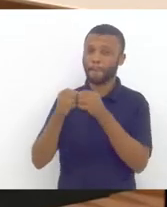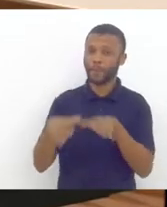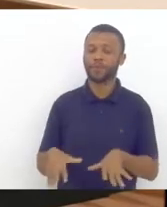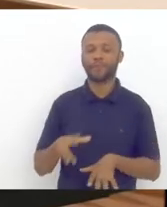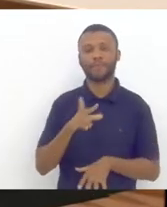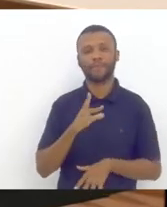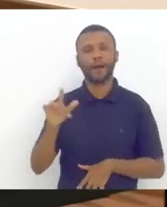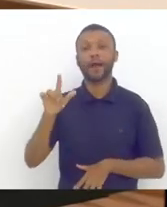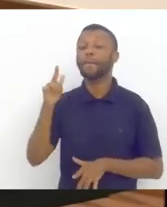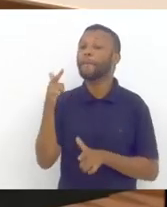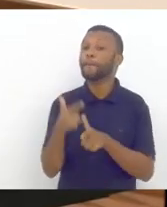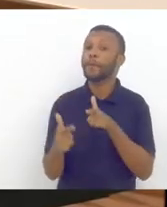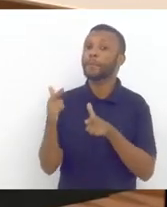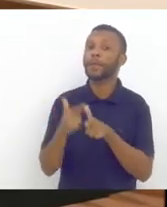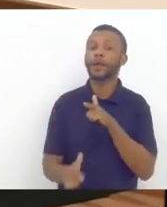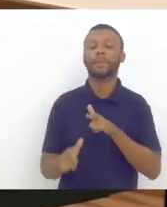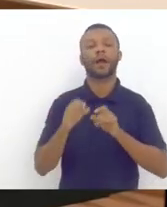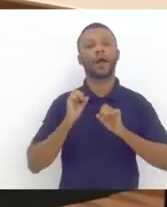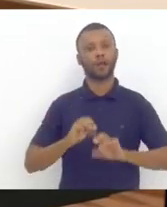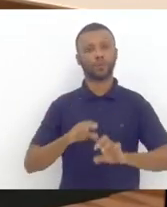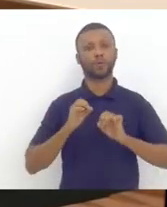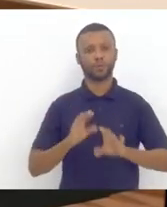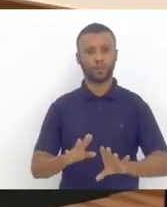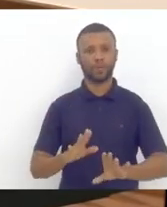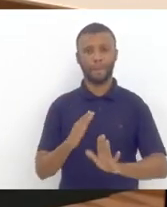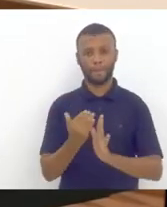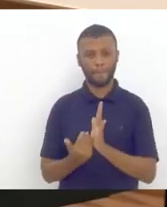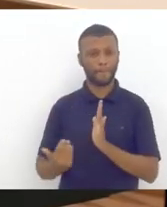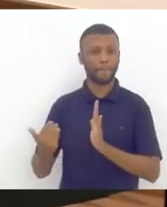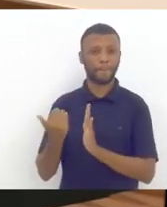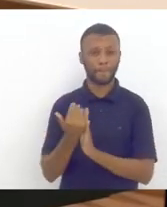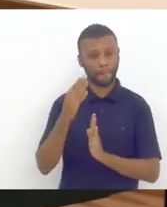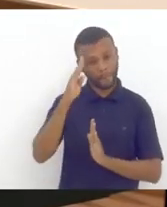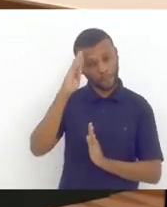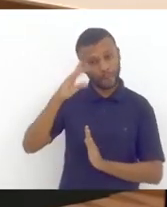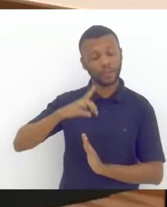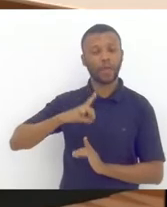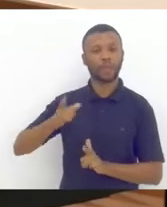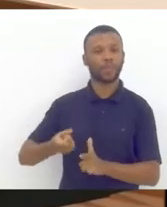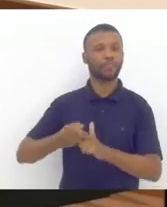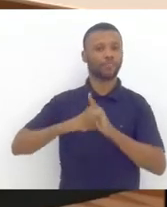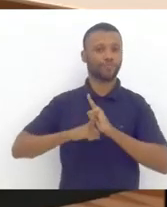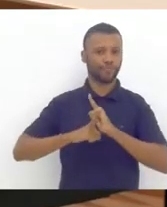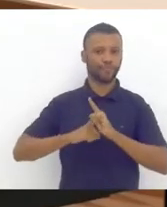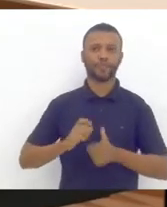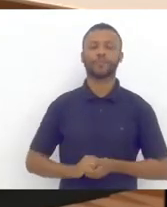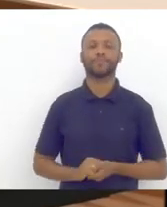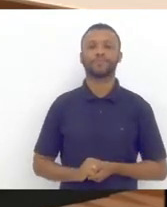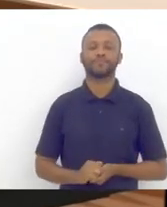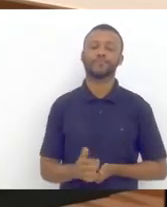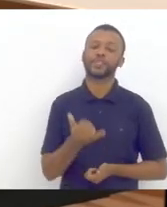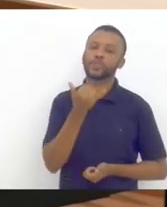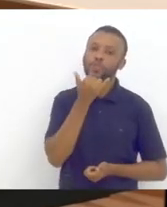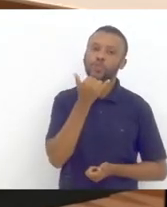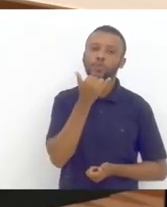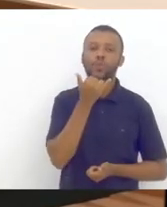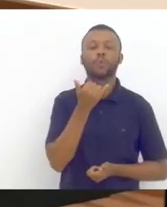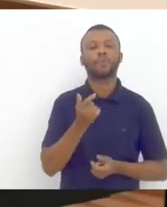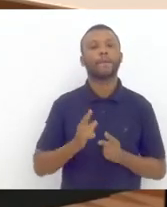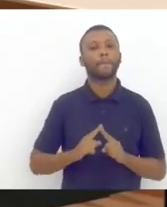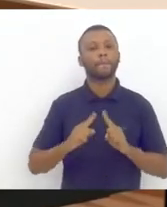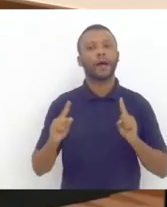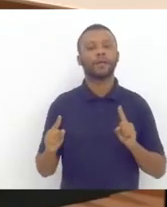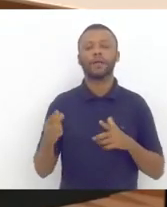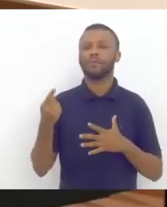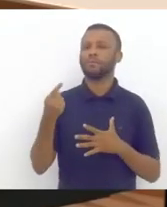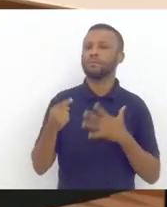consequência, a sua educação. E, além disso, tem essa questão da dívida. Eu chamo de dívida, me desculpem aqui se eu estou, por esses